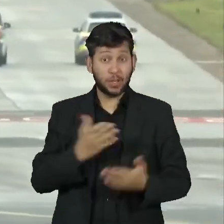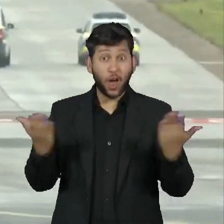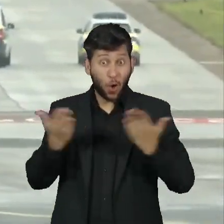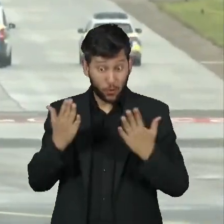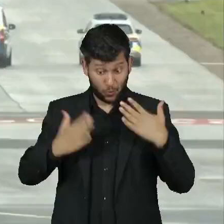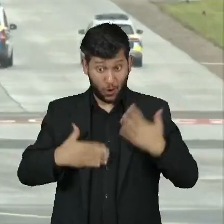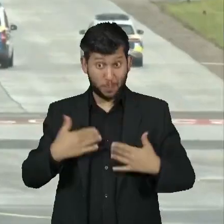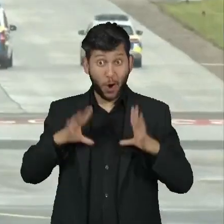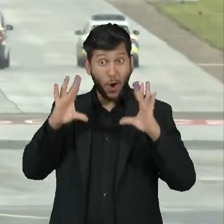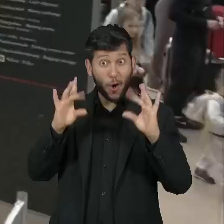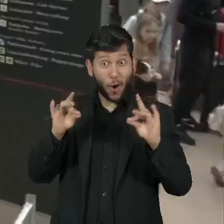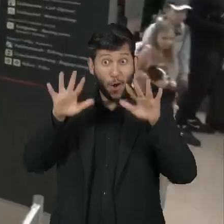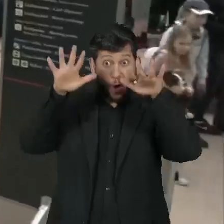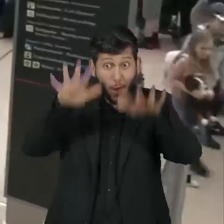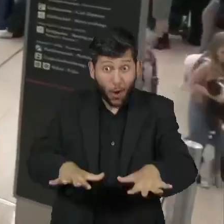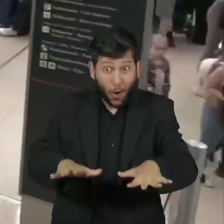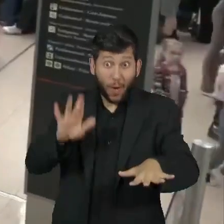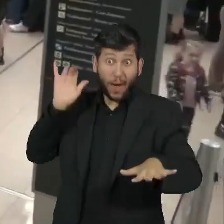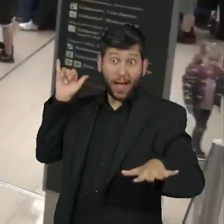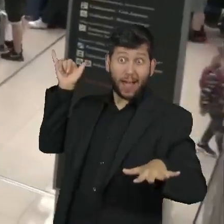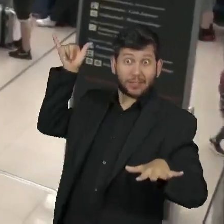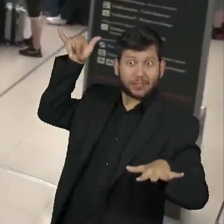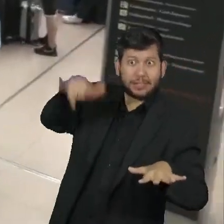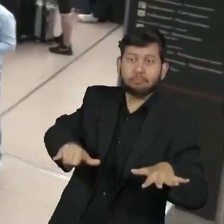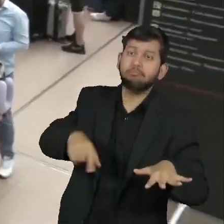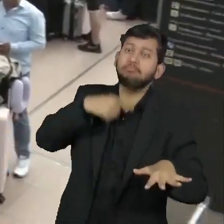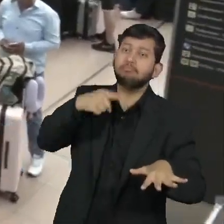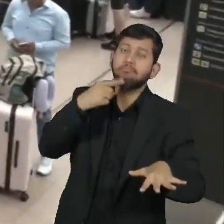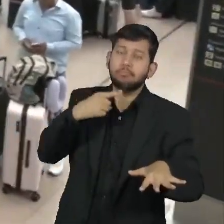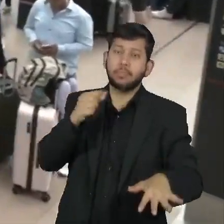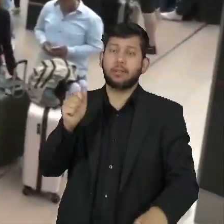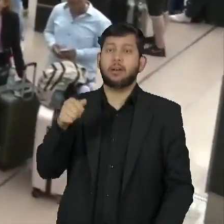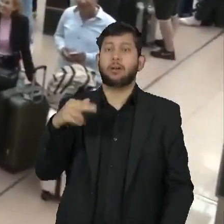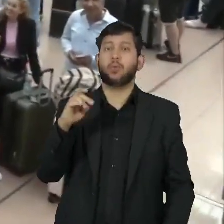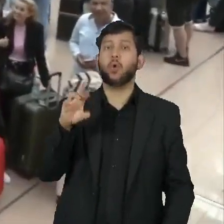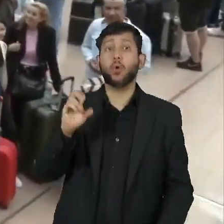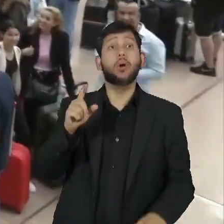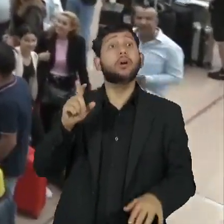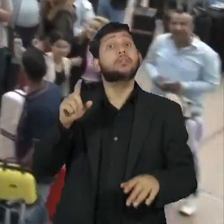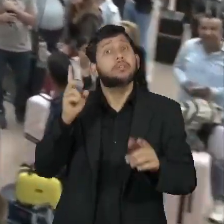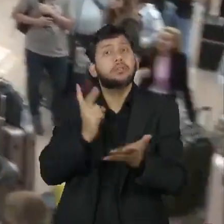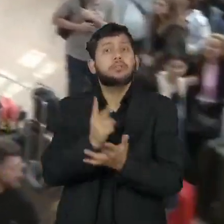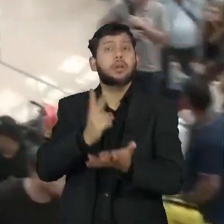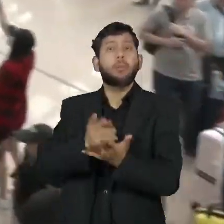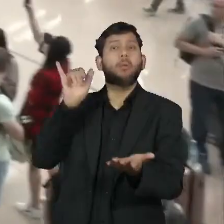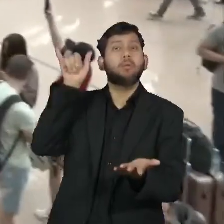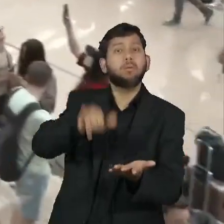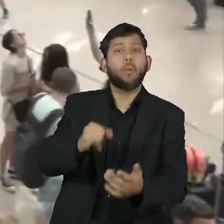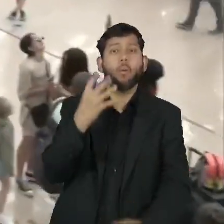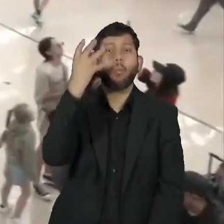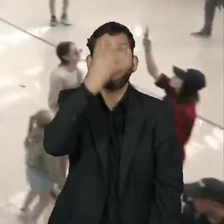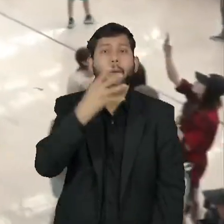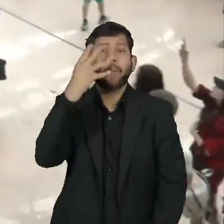colaram na pista de pouso e decolagem do aeroporto de Hamburgo e paralisaram os voos por mais de 4 horas